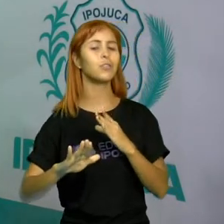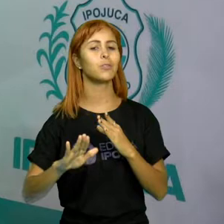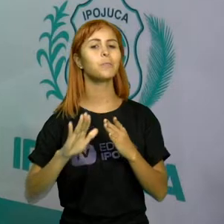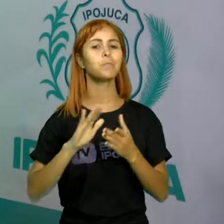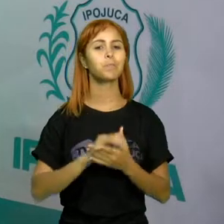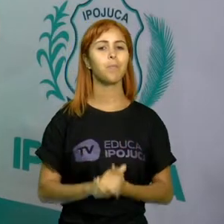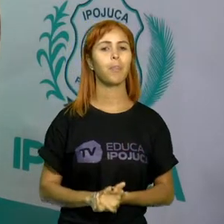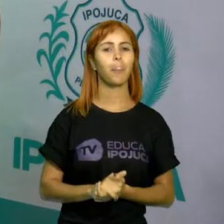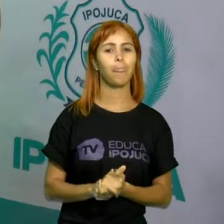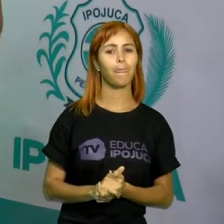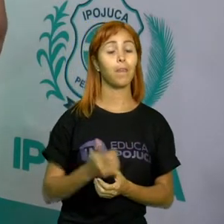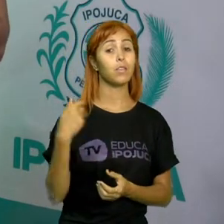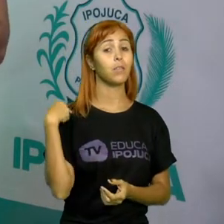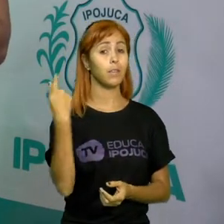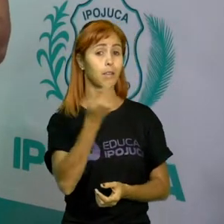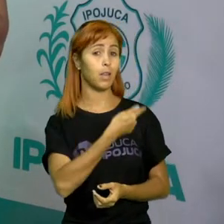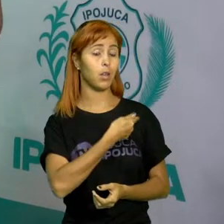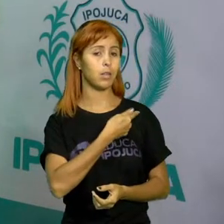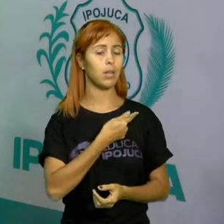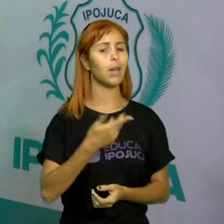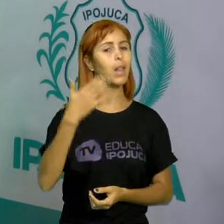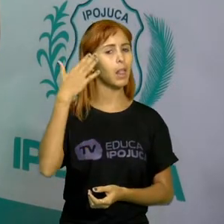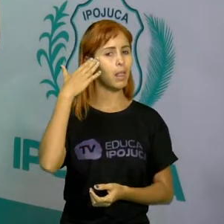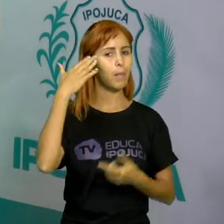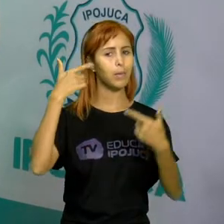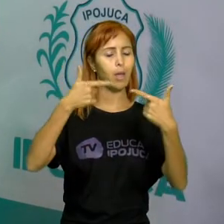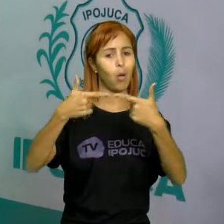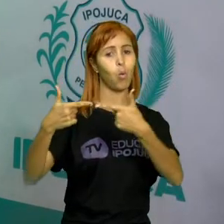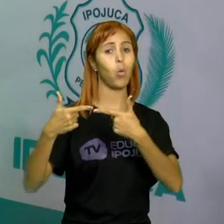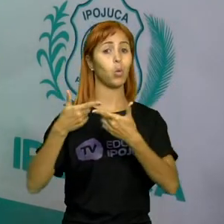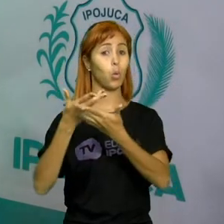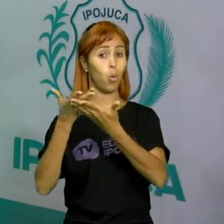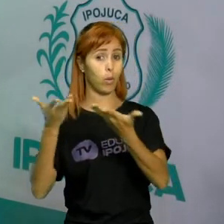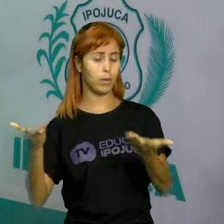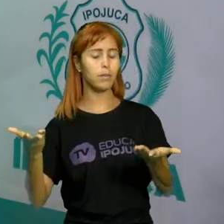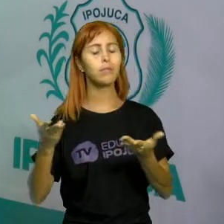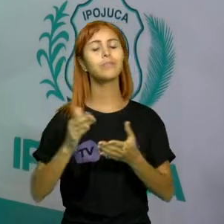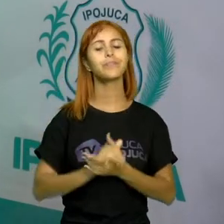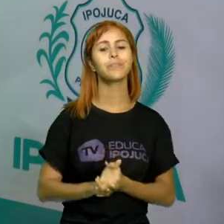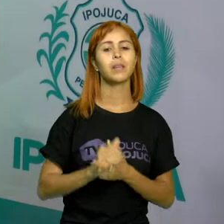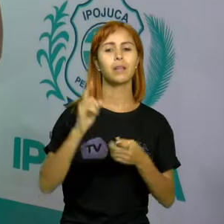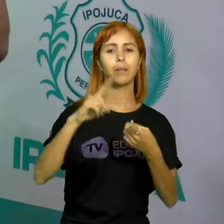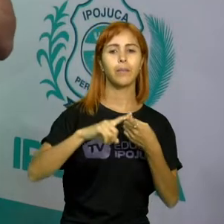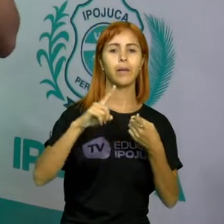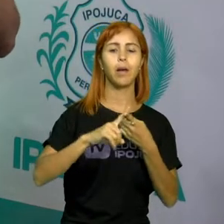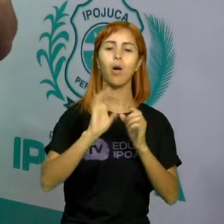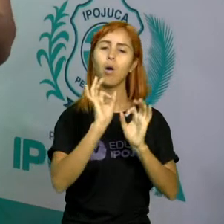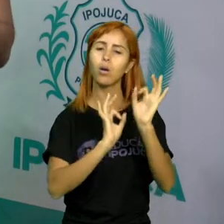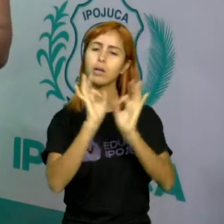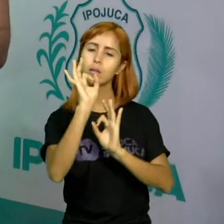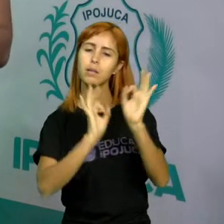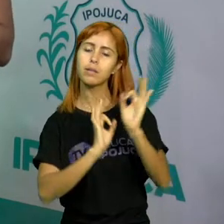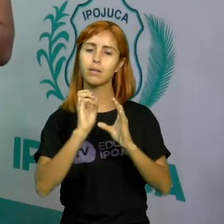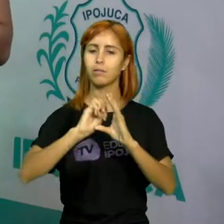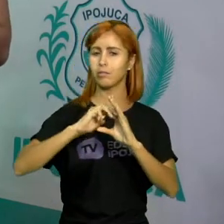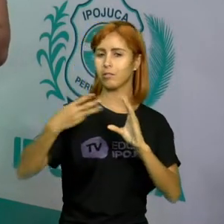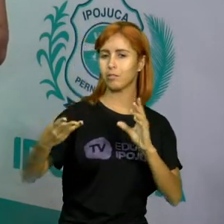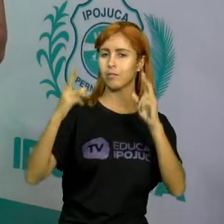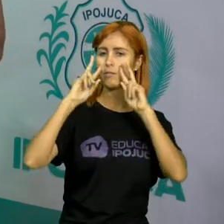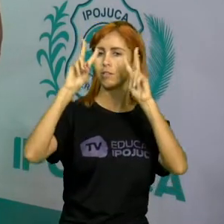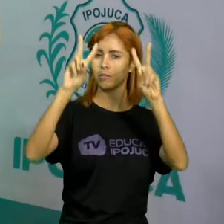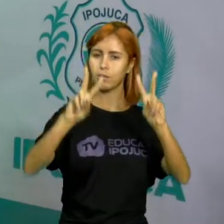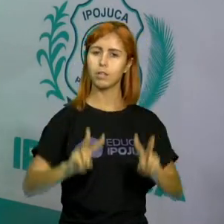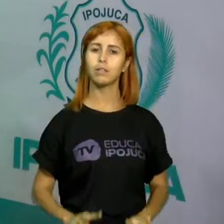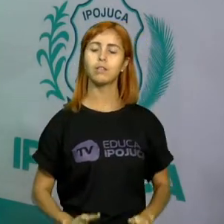né? E aí a gente vai ter a nossa interpretação de acordo com isso. E a composição é a organização dos elementos